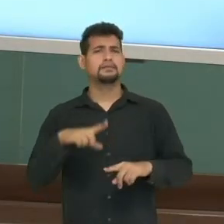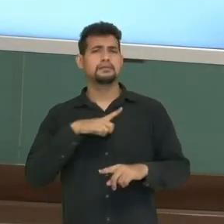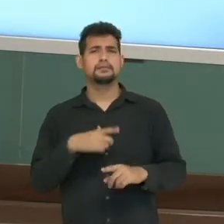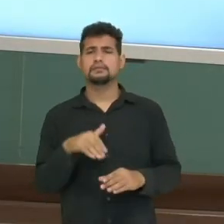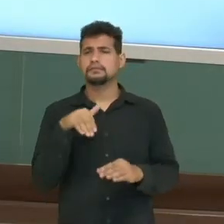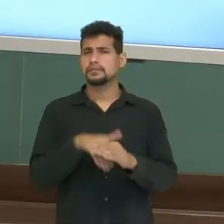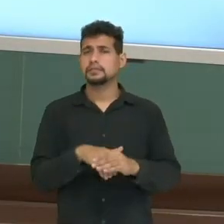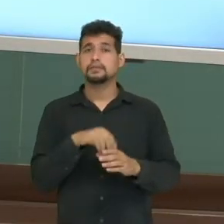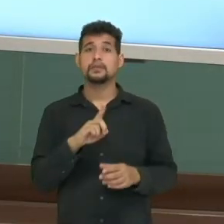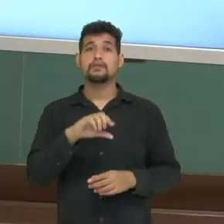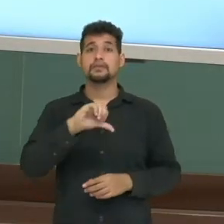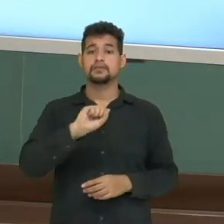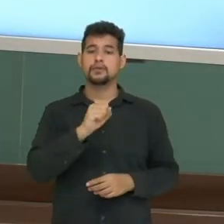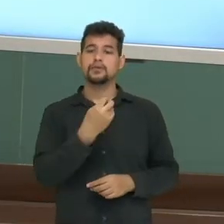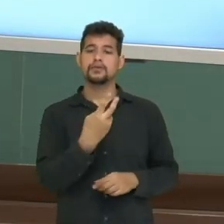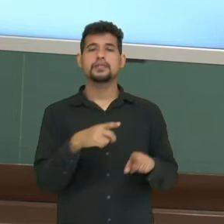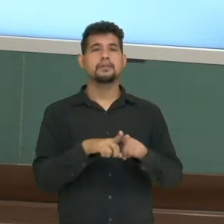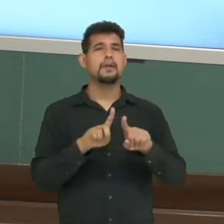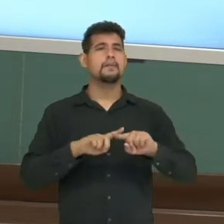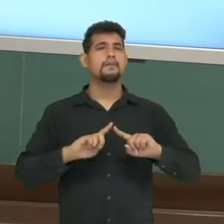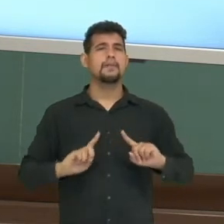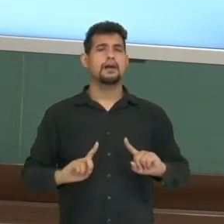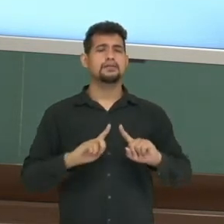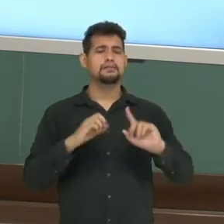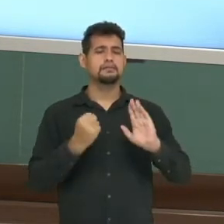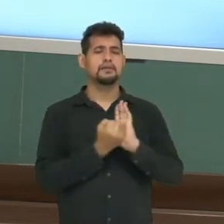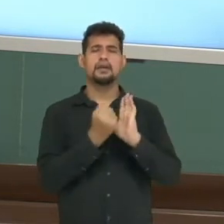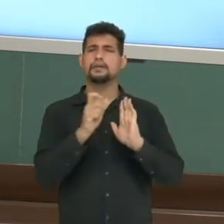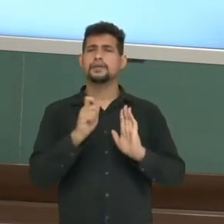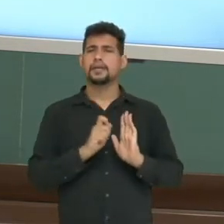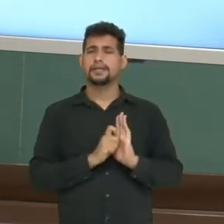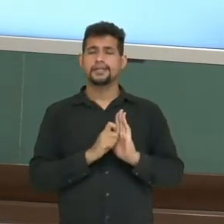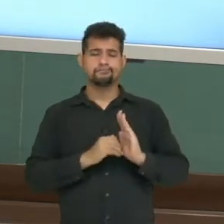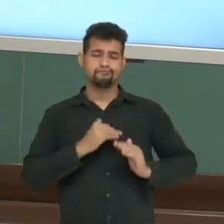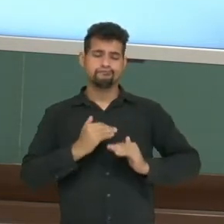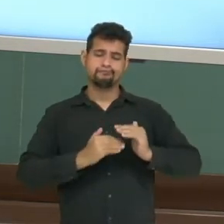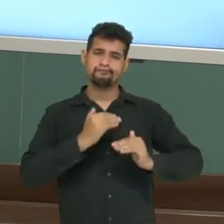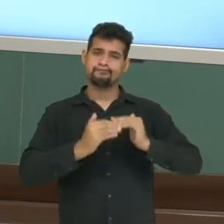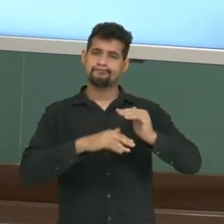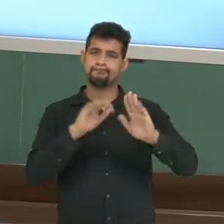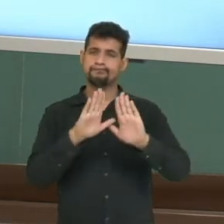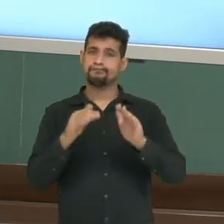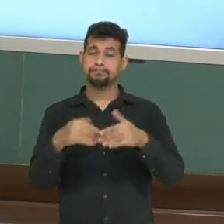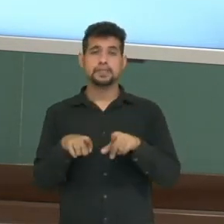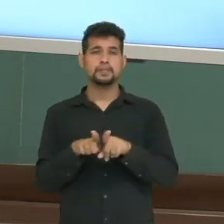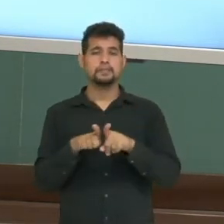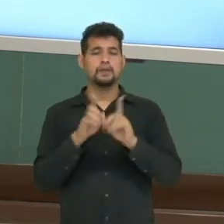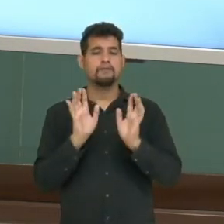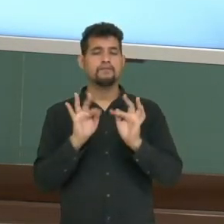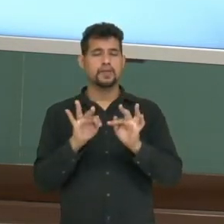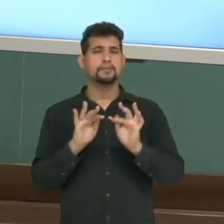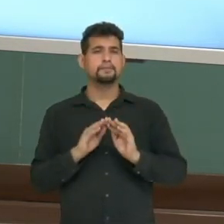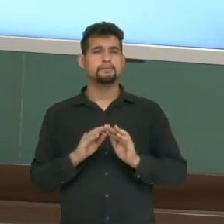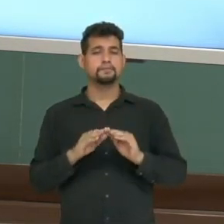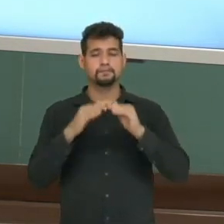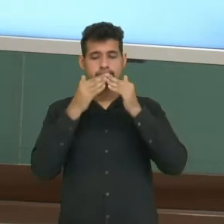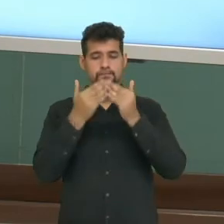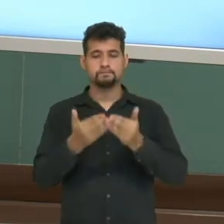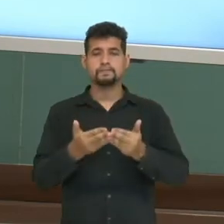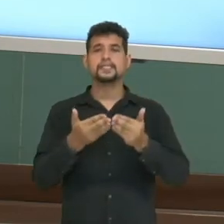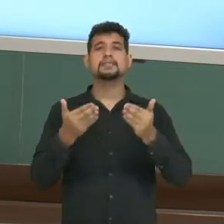eleições de 1982, mais uma marca dessa caminhada do regime militar para o seu fim. A ampliação